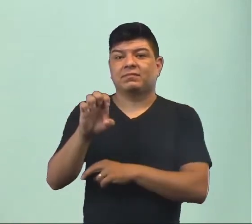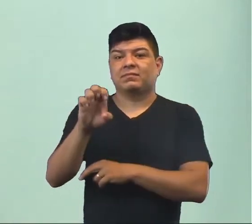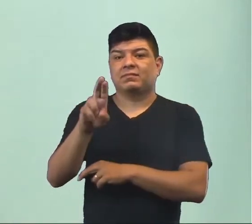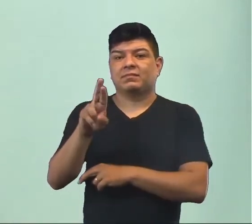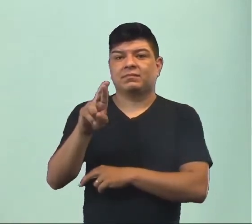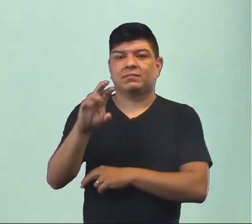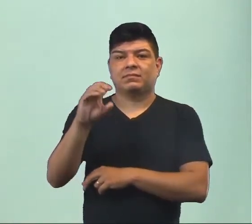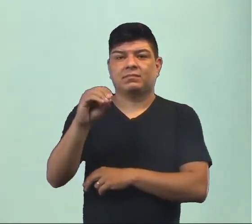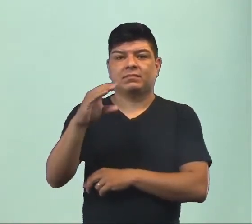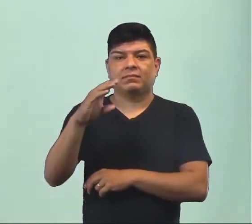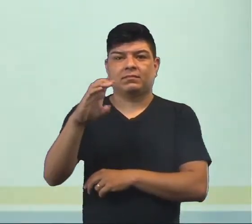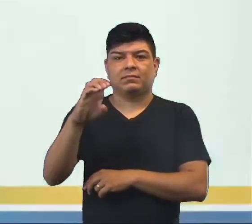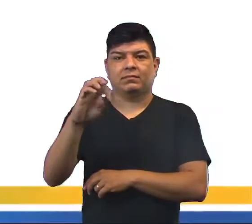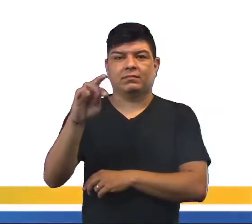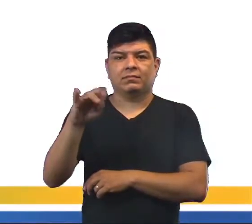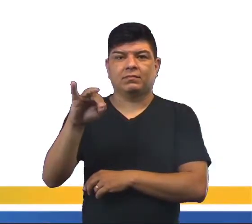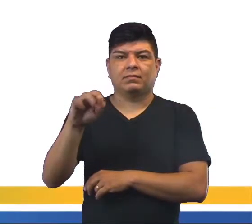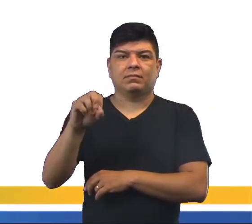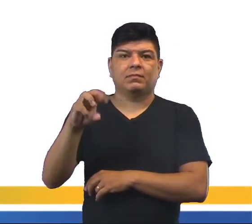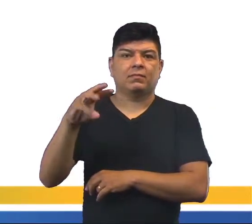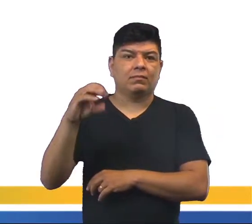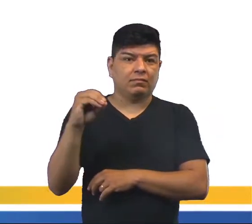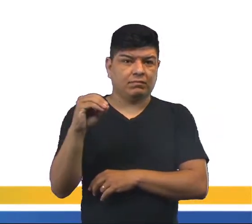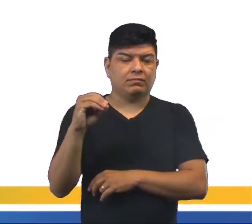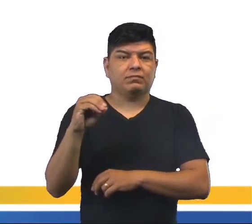eurocentrismo. Vamos lá?